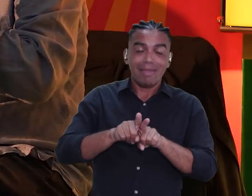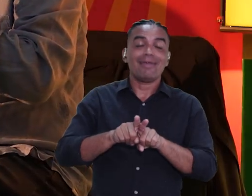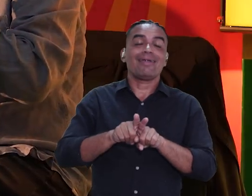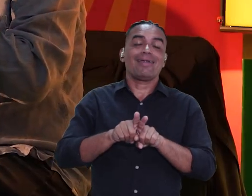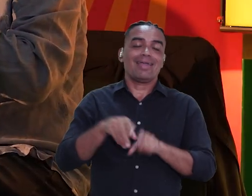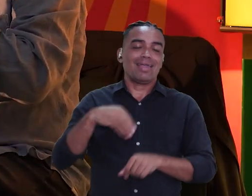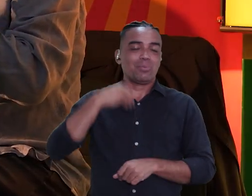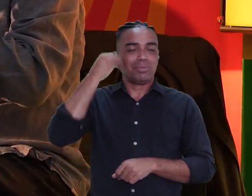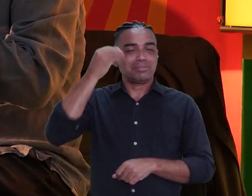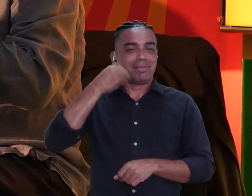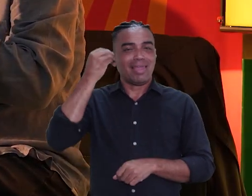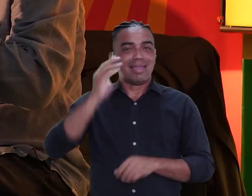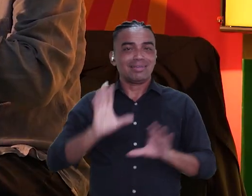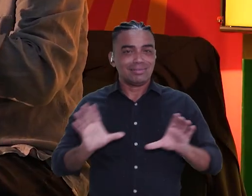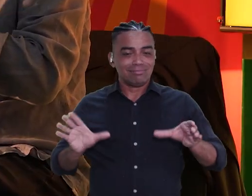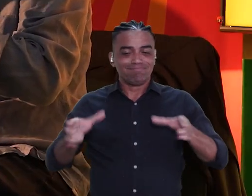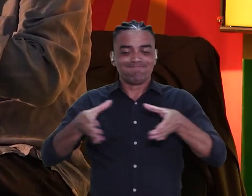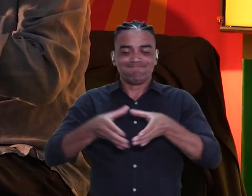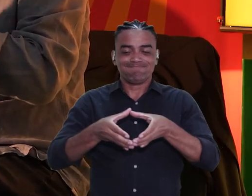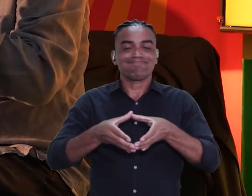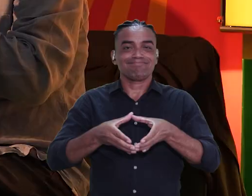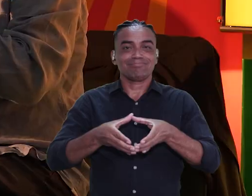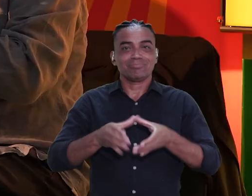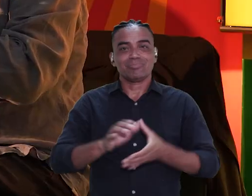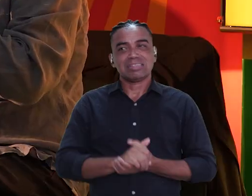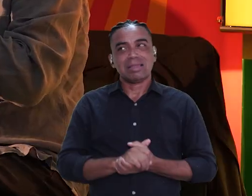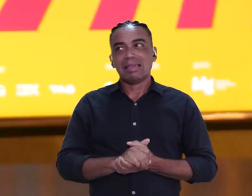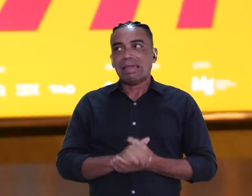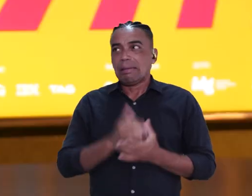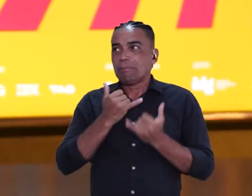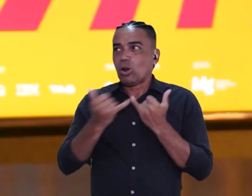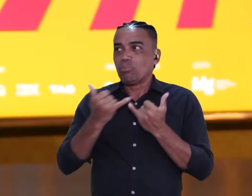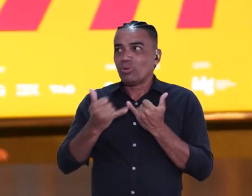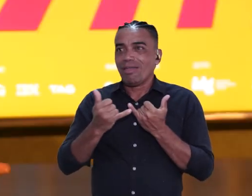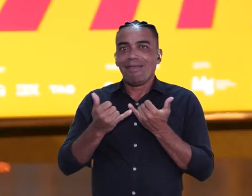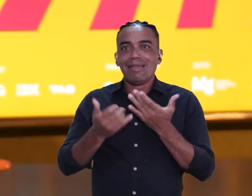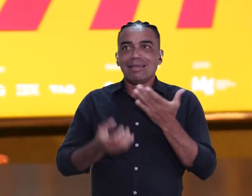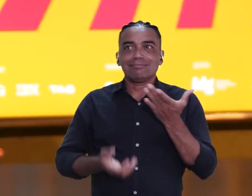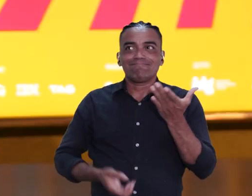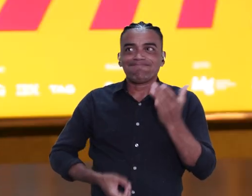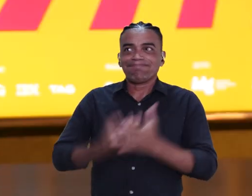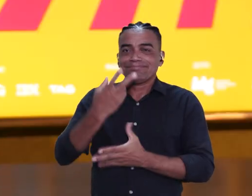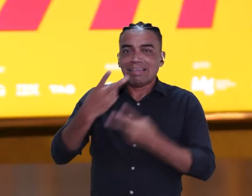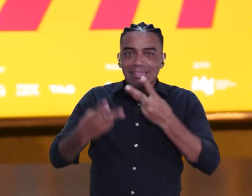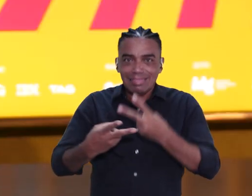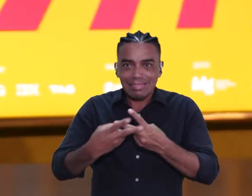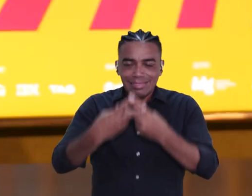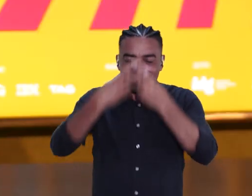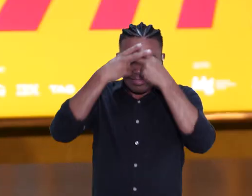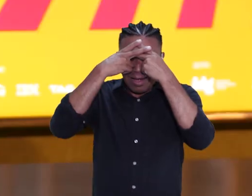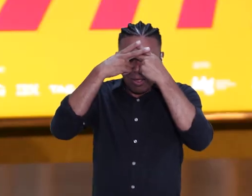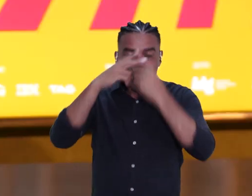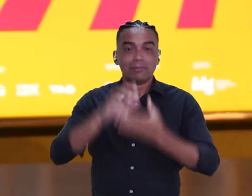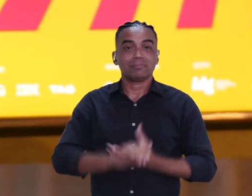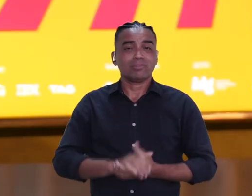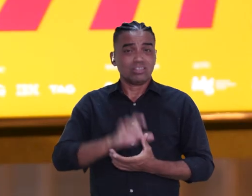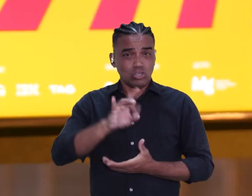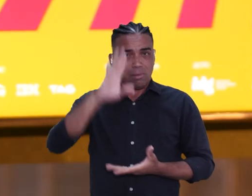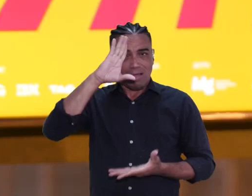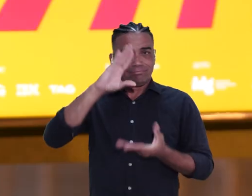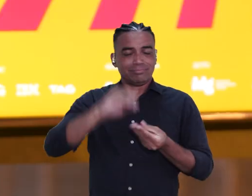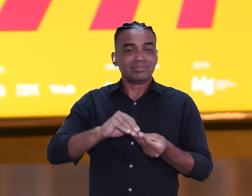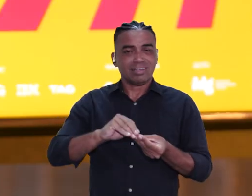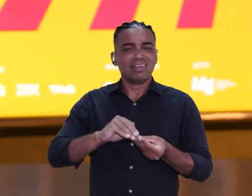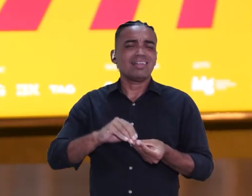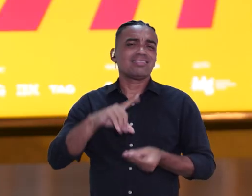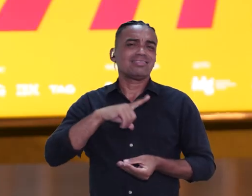experiência coletiva, que eu acho que é uma espécie de elaboração do trauma, né? Só para concluir, existe um